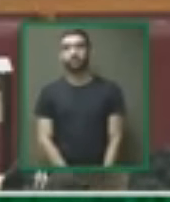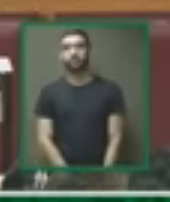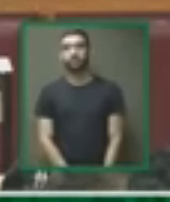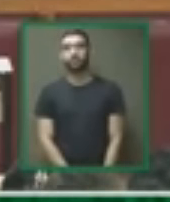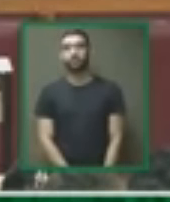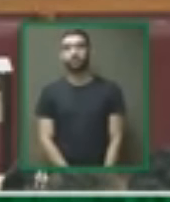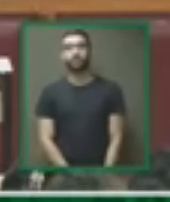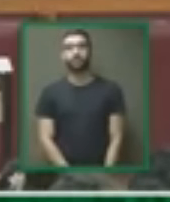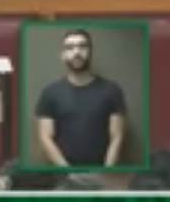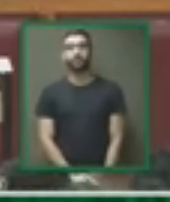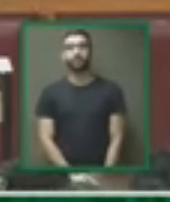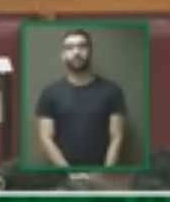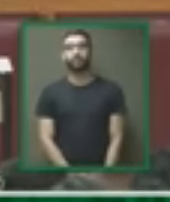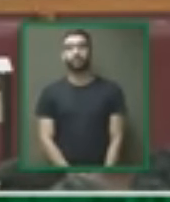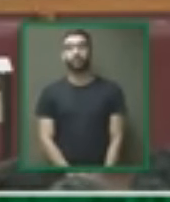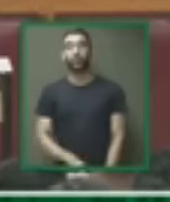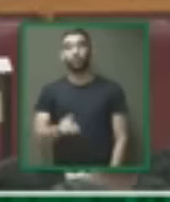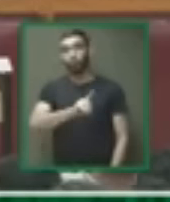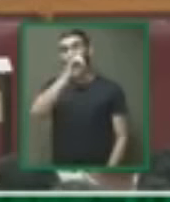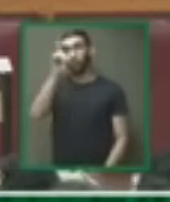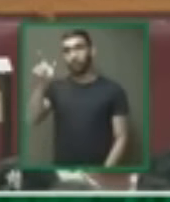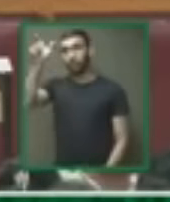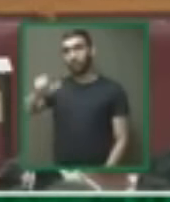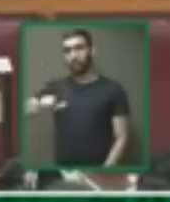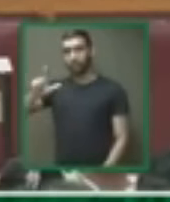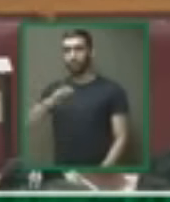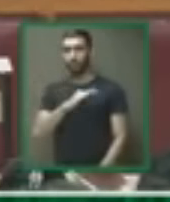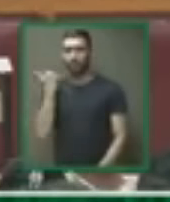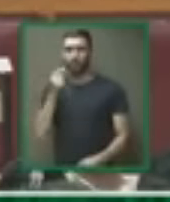O senhor, nesse dia da morte do Lohan, o senhor